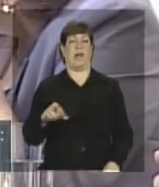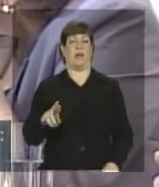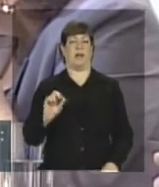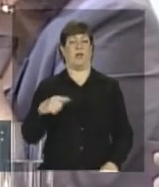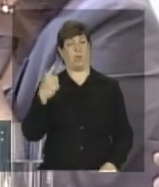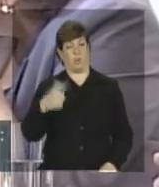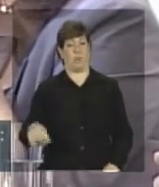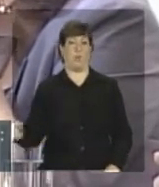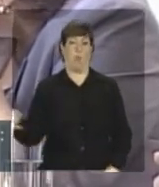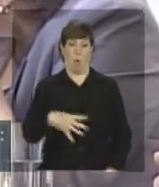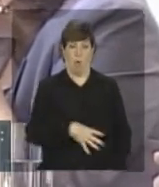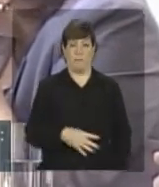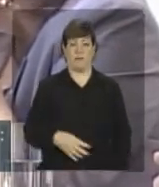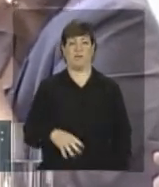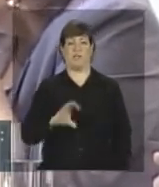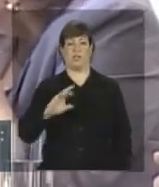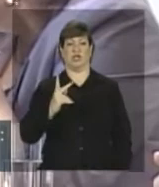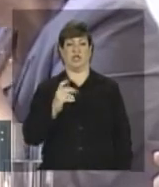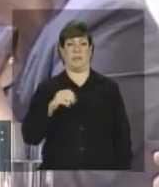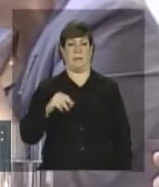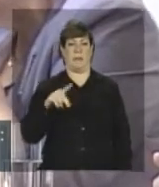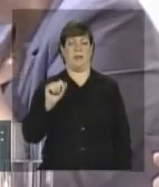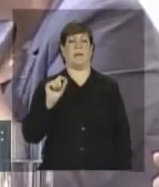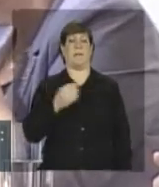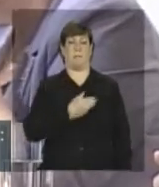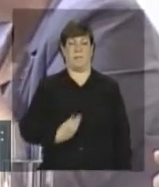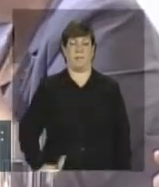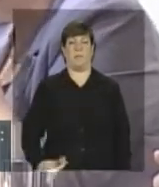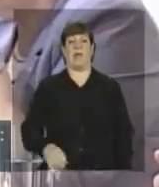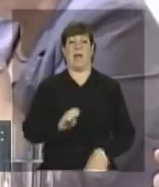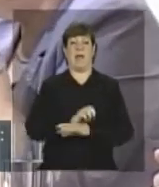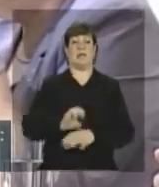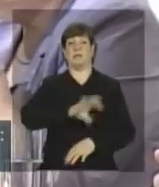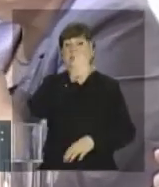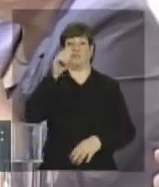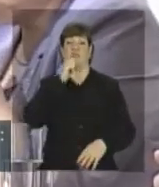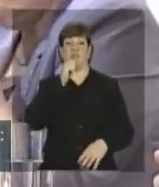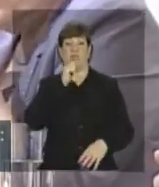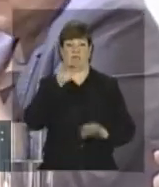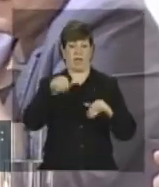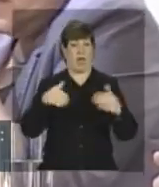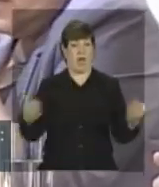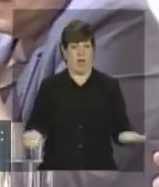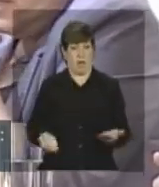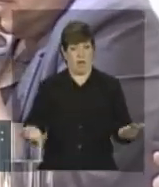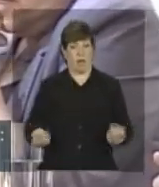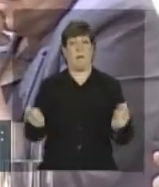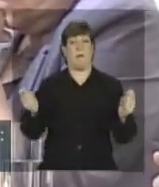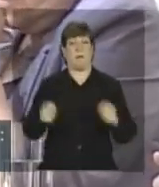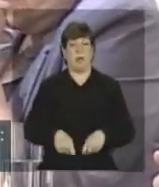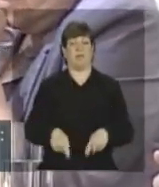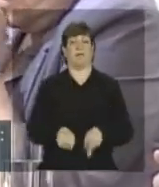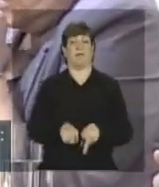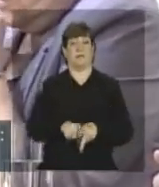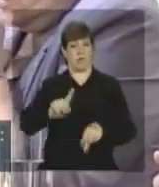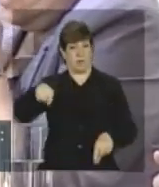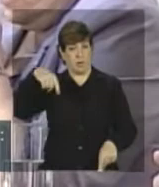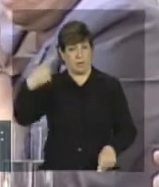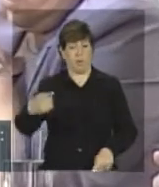chamada pública para que os estados que não foram selecionados nessa primeira chamada também